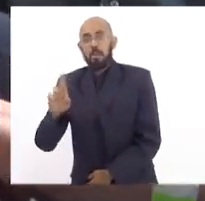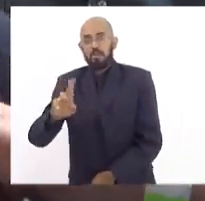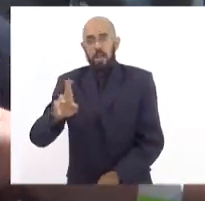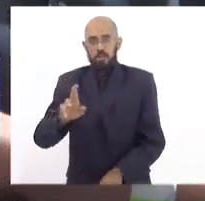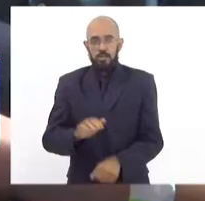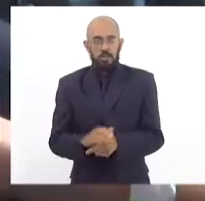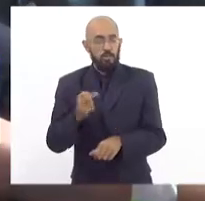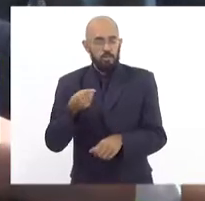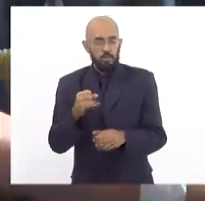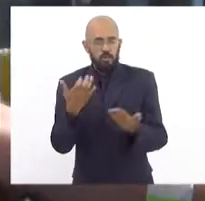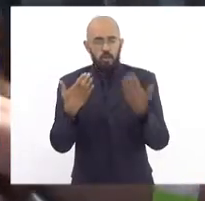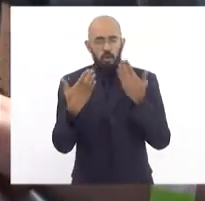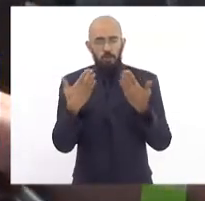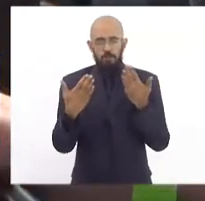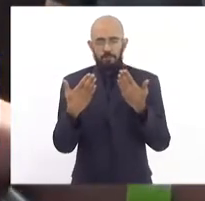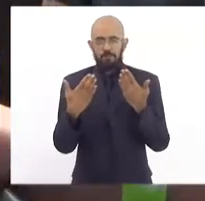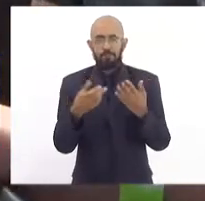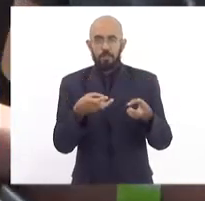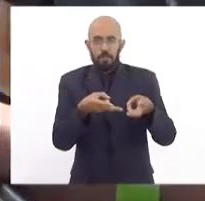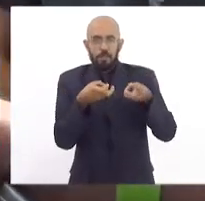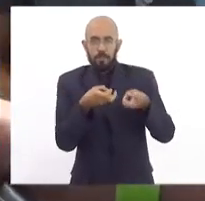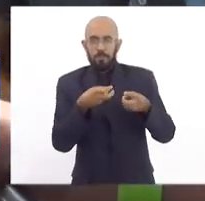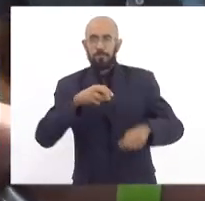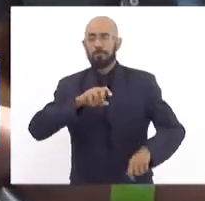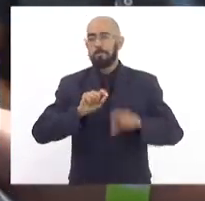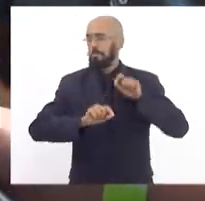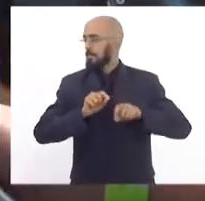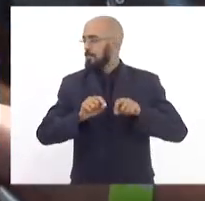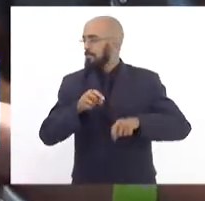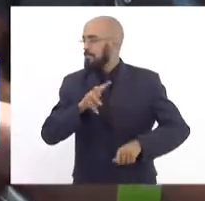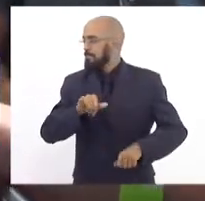conta rapidamente, você já pode ver que a gente vai ter